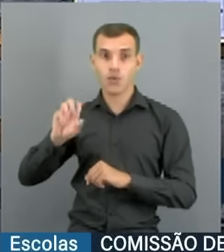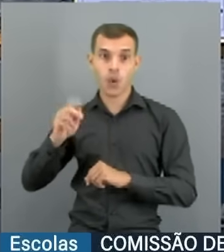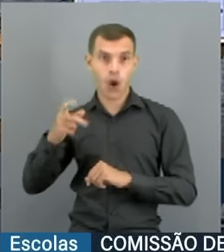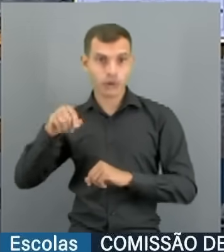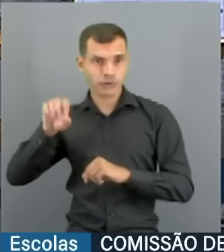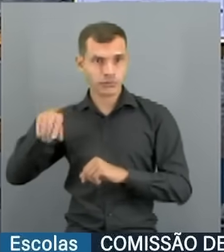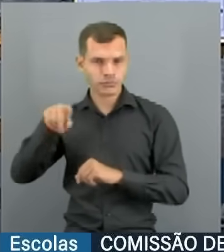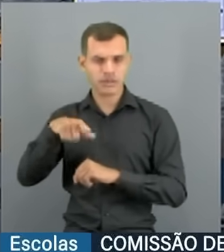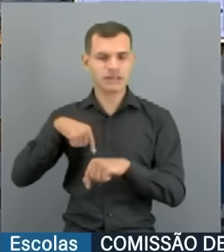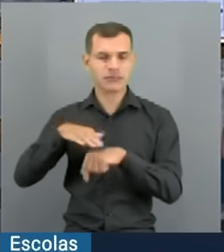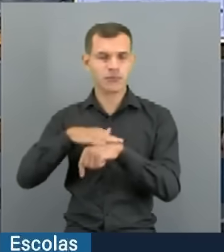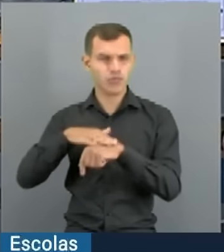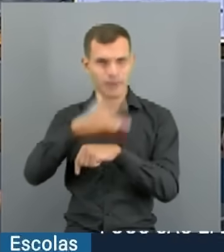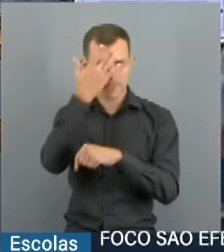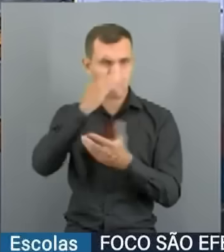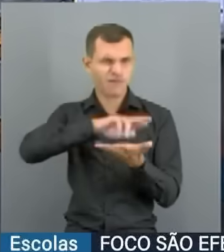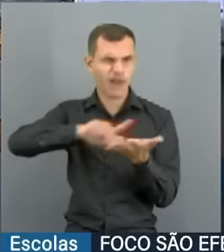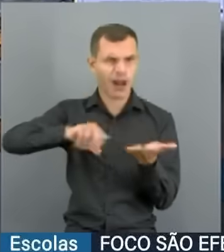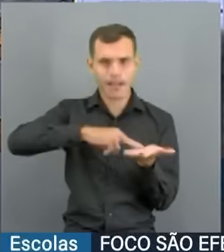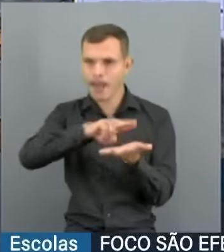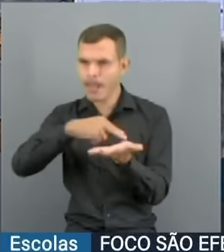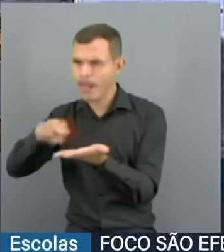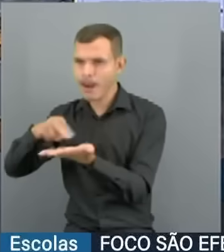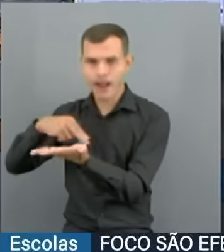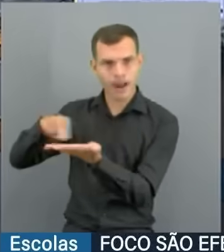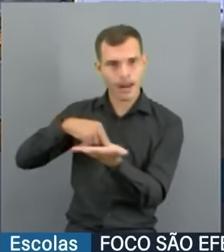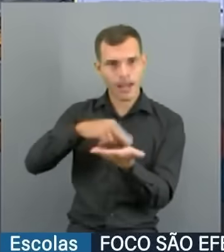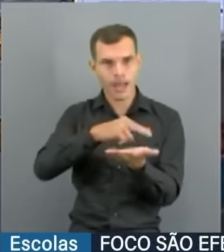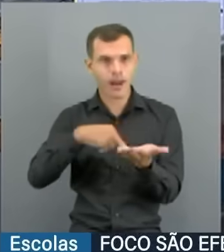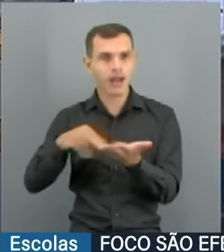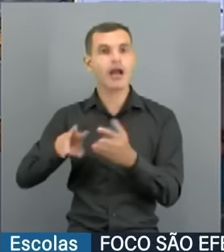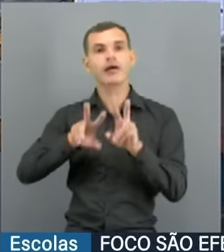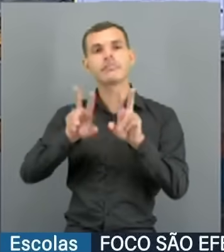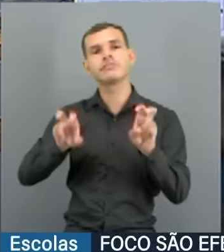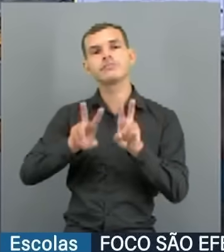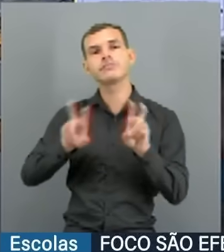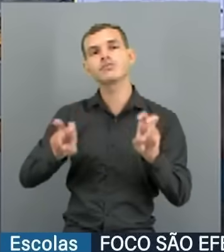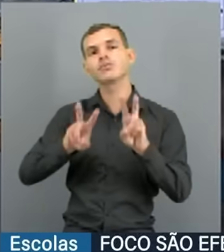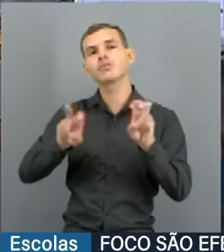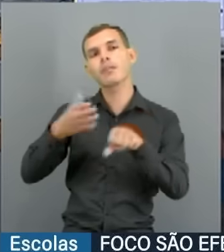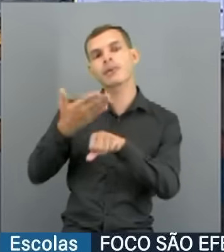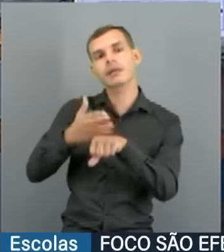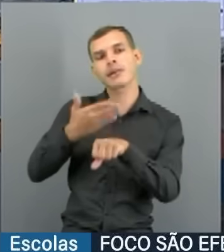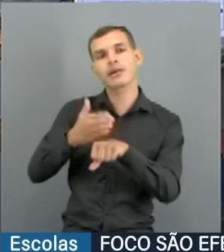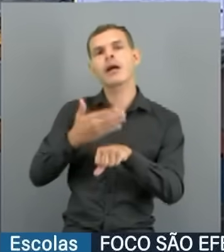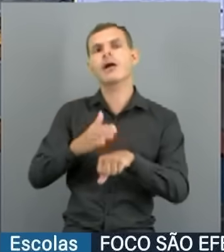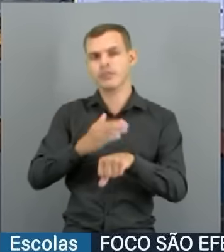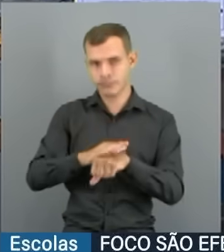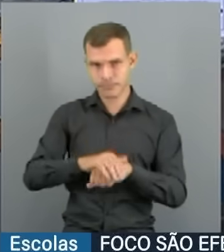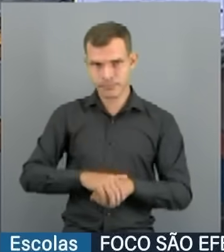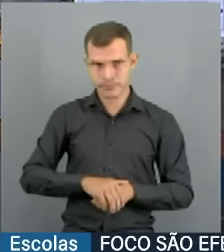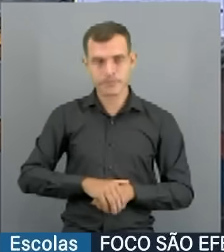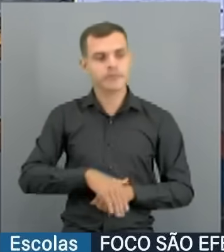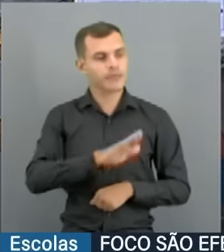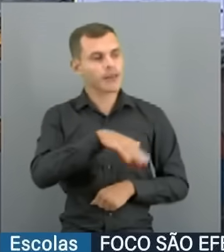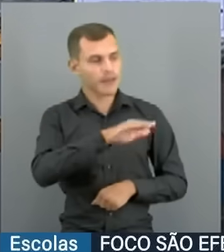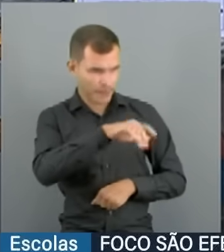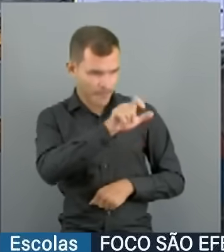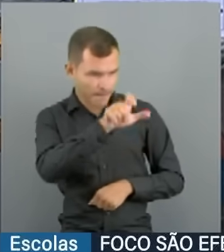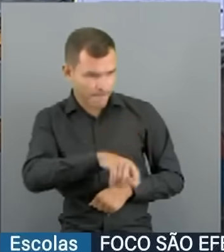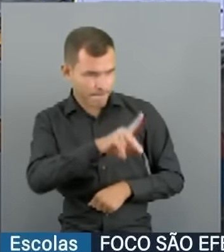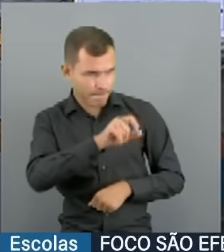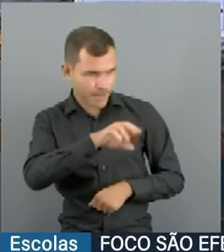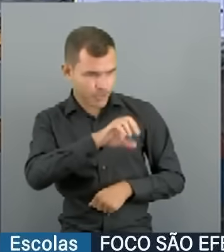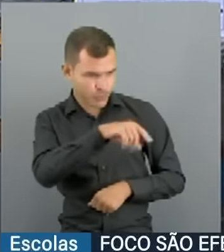com várias pessoas, ele fazia inclusive referência a treinamentos. Veja, pastor Henrique, em uma delas ele